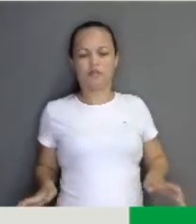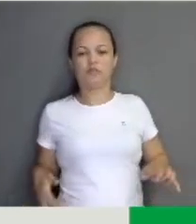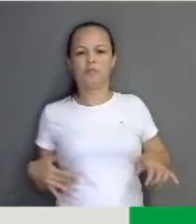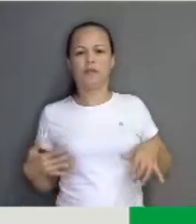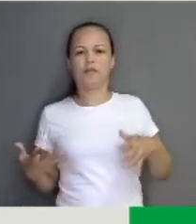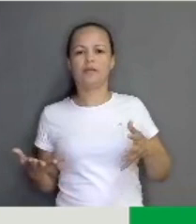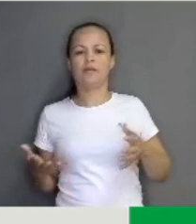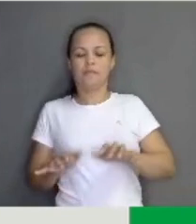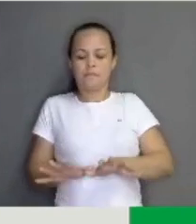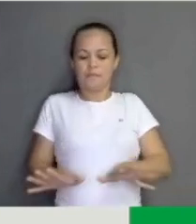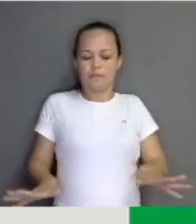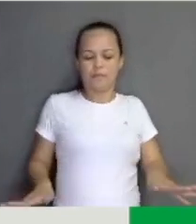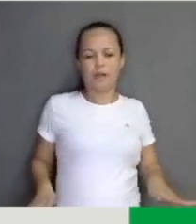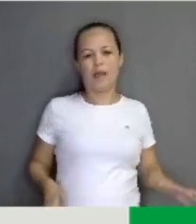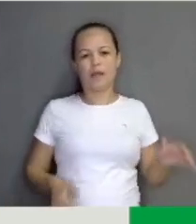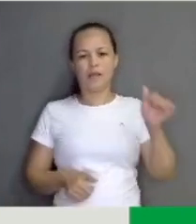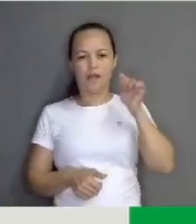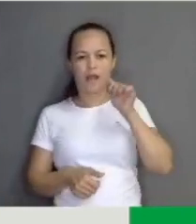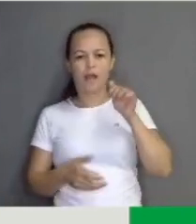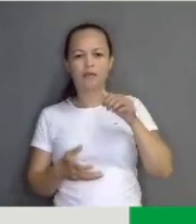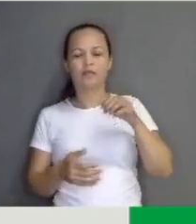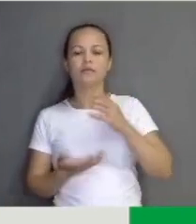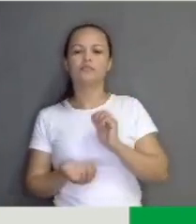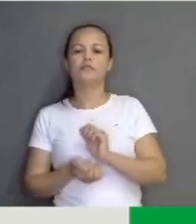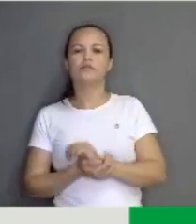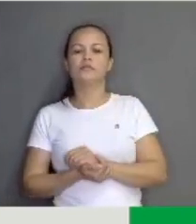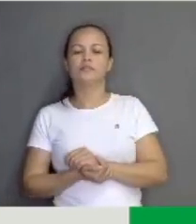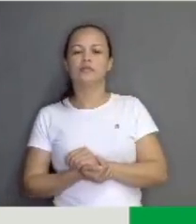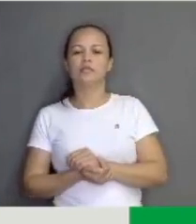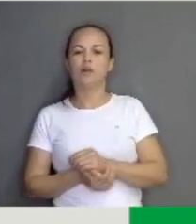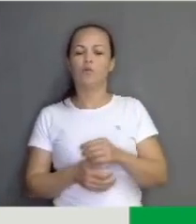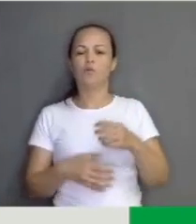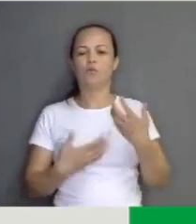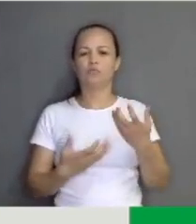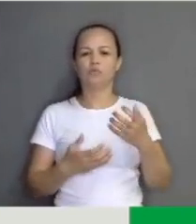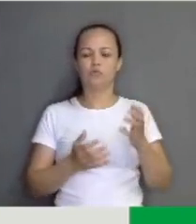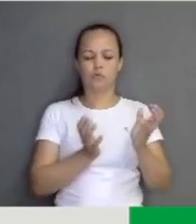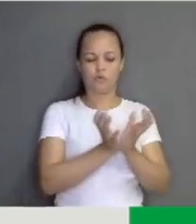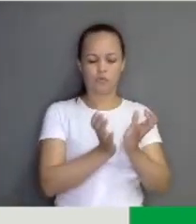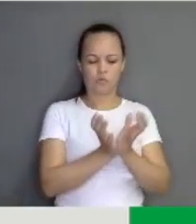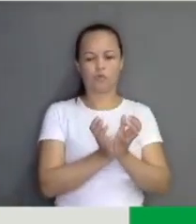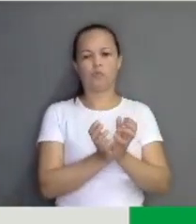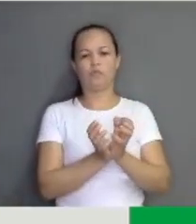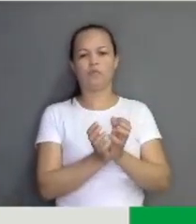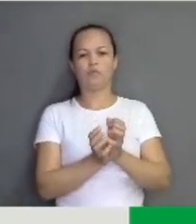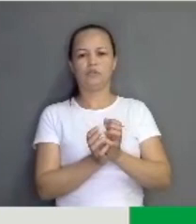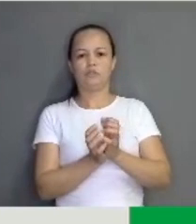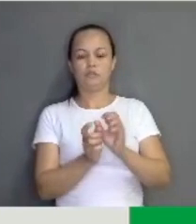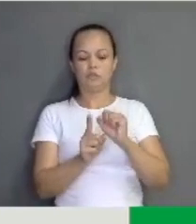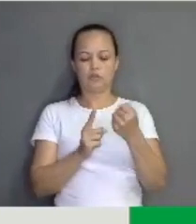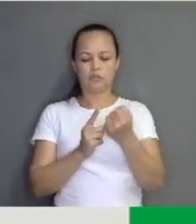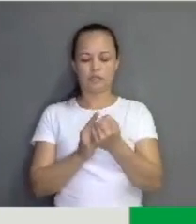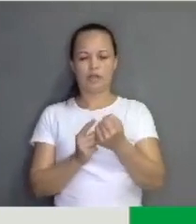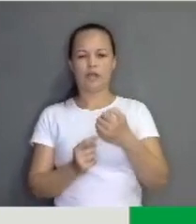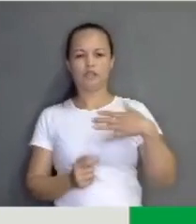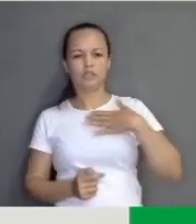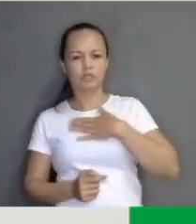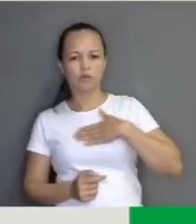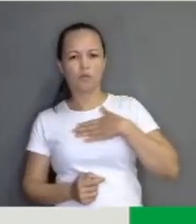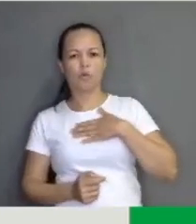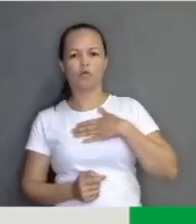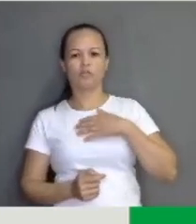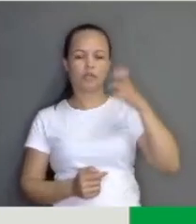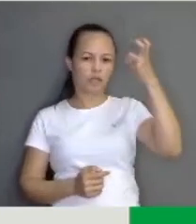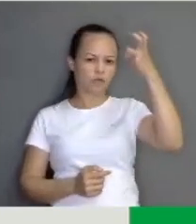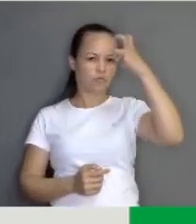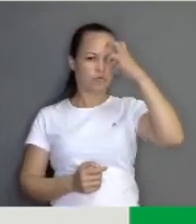né? Aquelas baianas. Existem os grupos sociais que gostam da cultura pernambucana, como o frevo, o